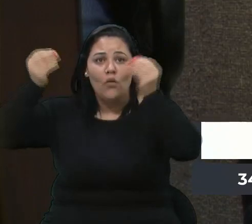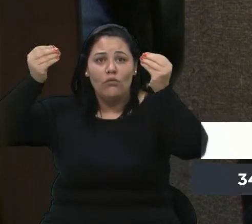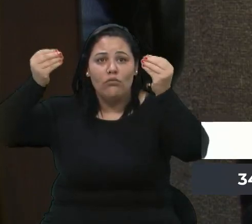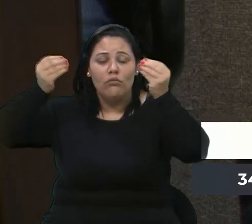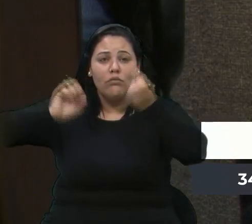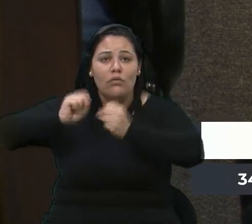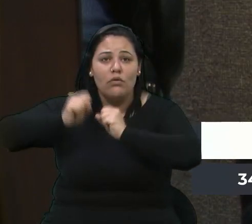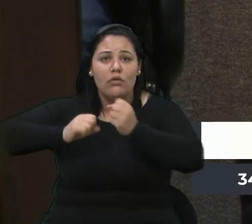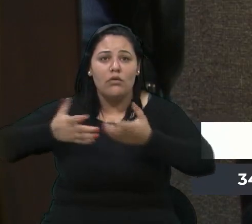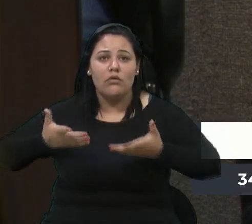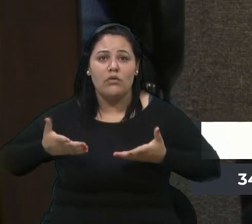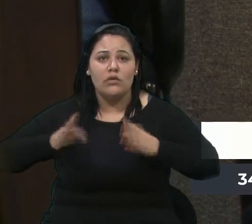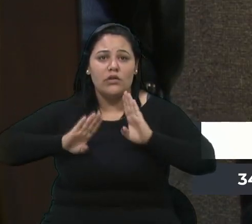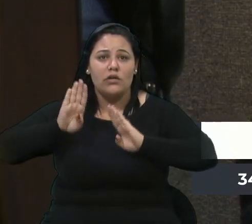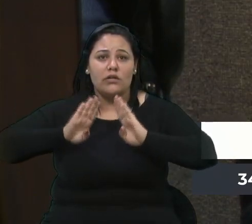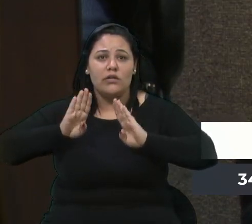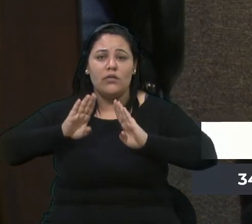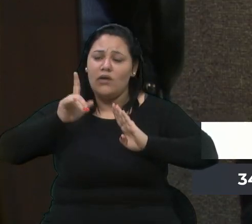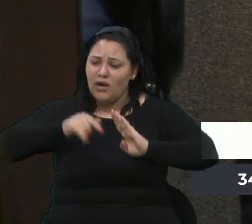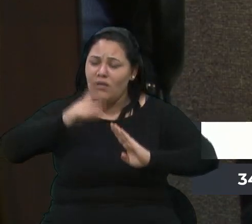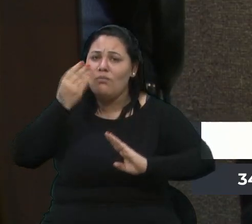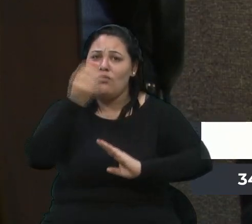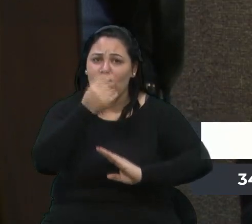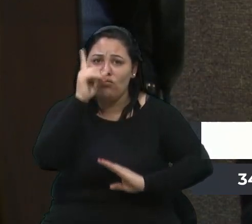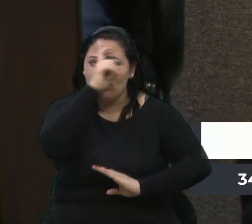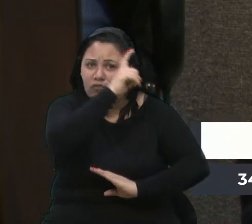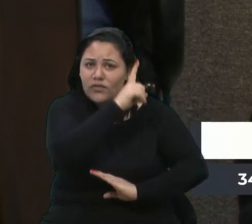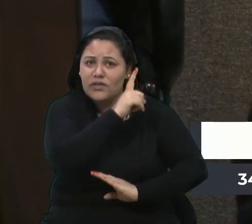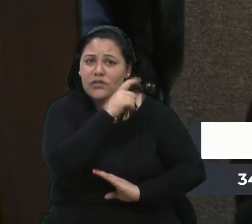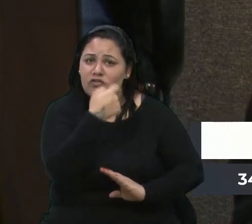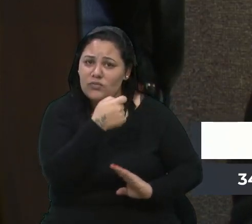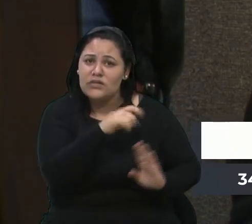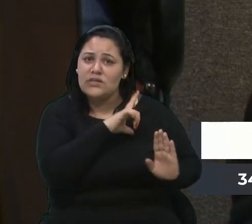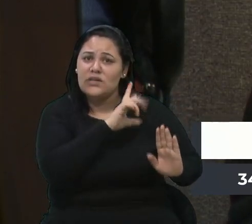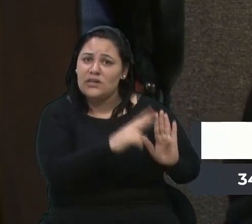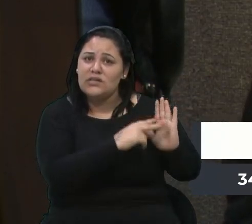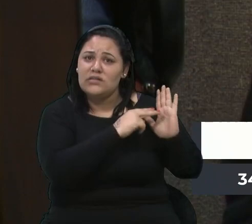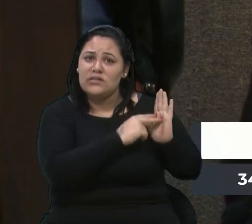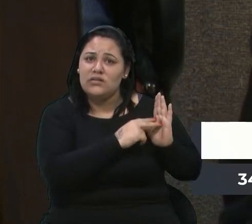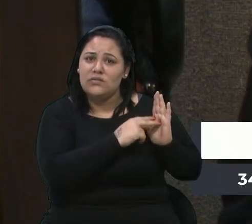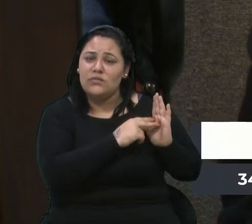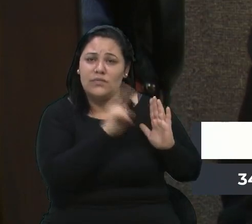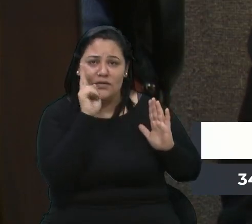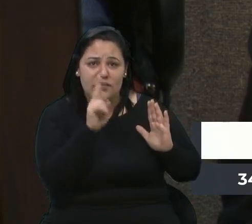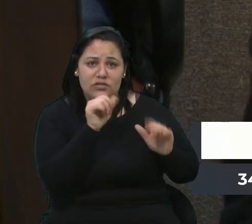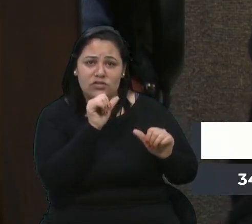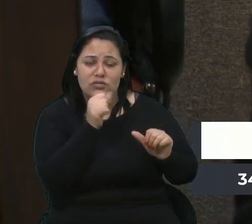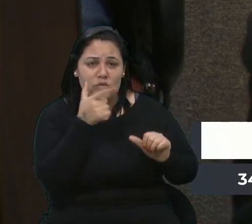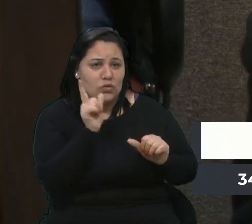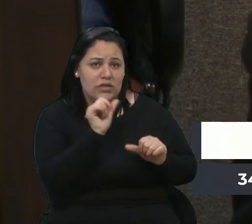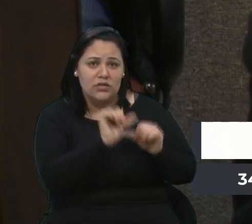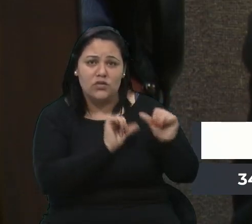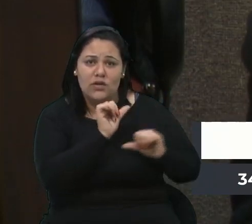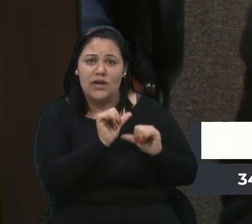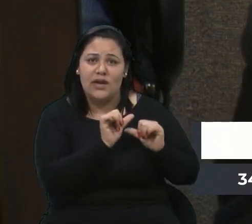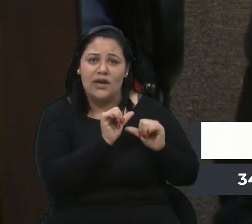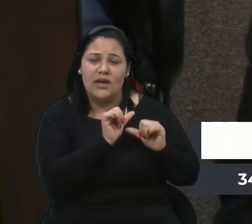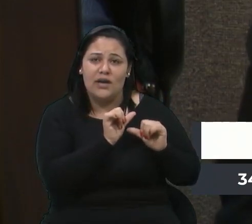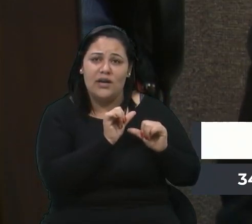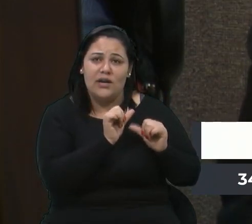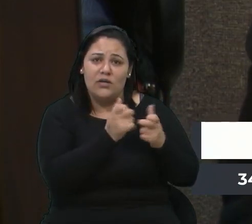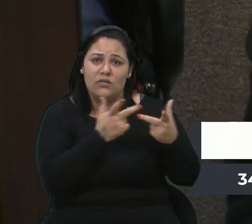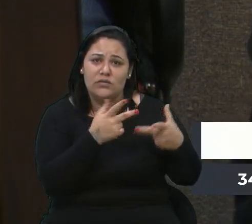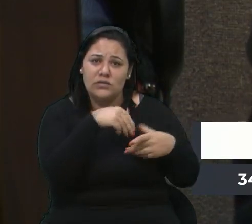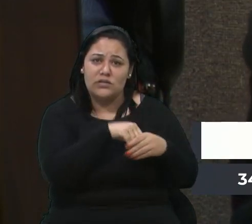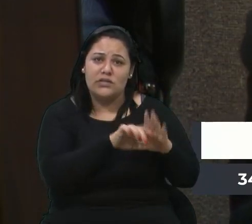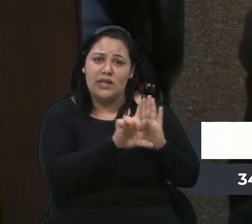uma grande dificuldade que nós temos que também atentar para ver se a gente consegue mudar também ou